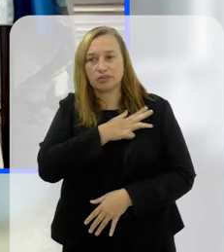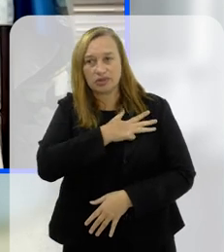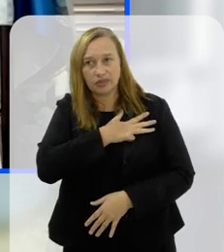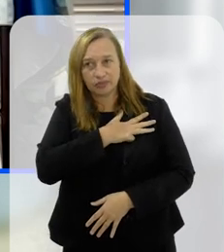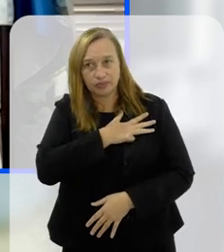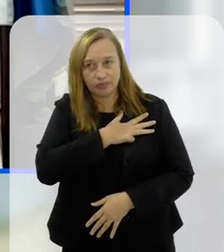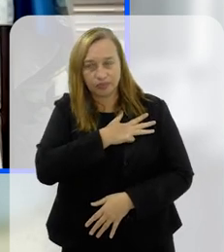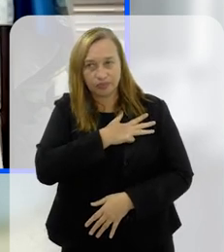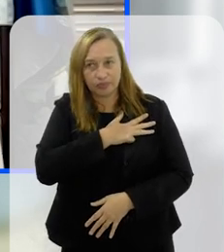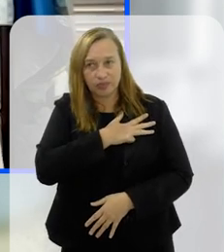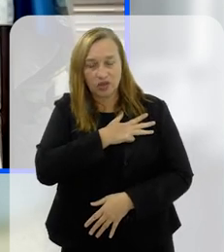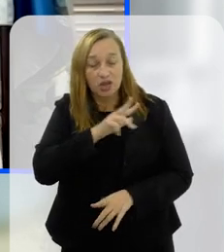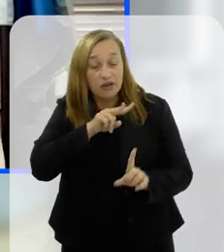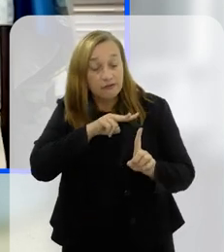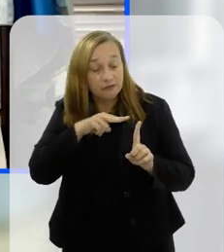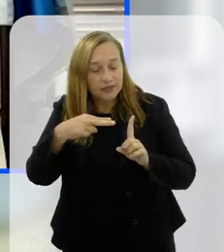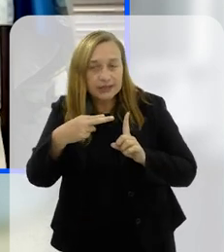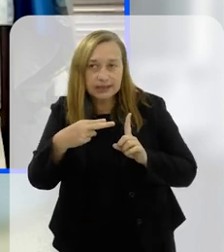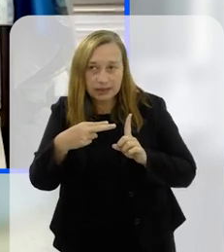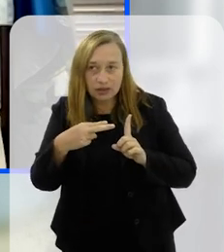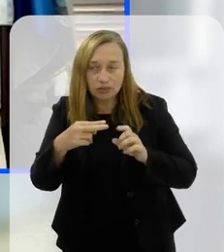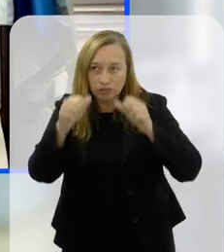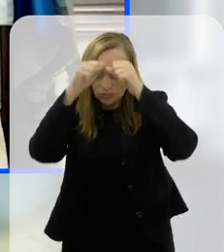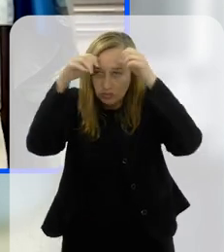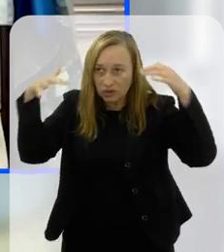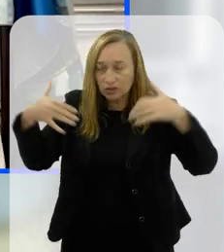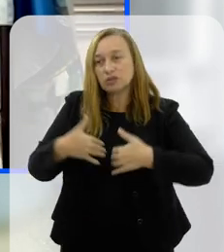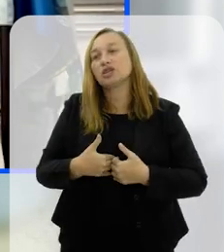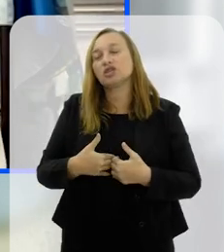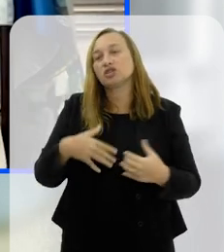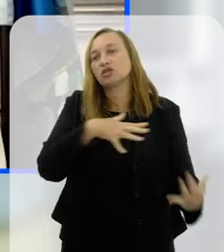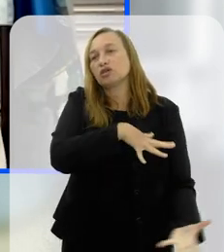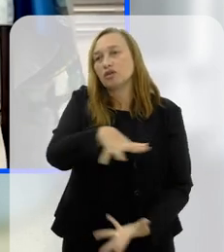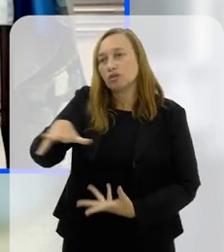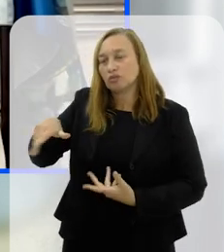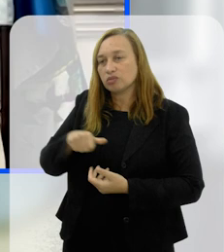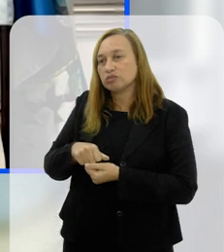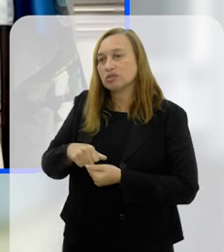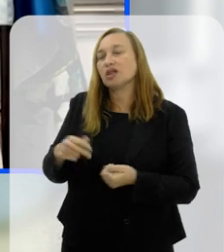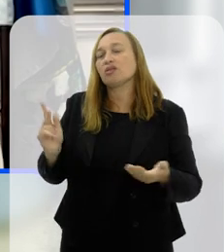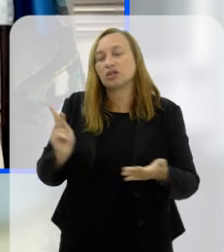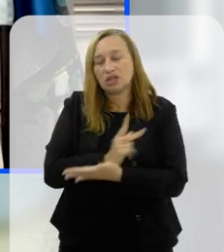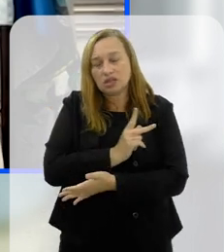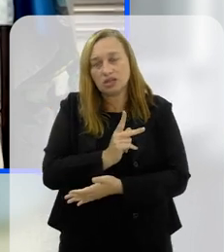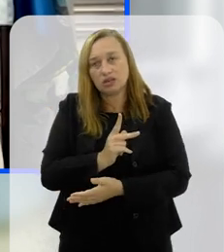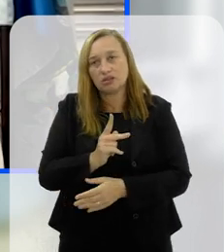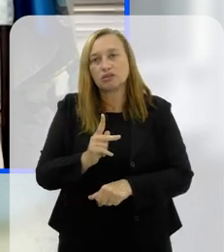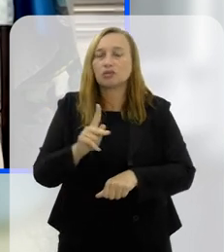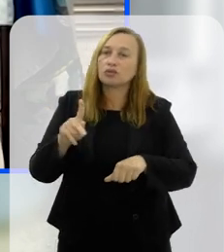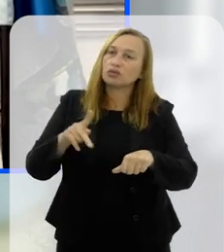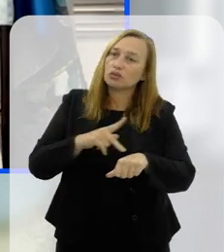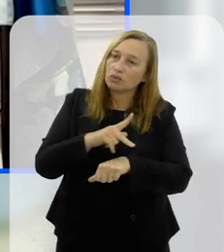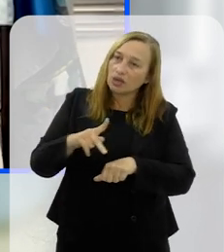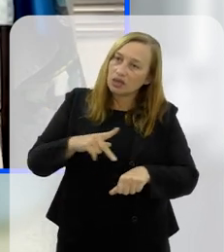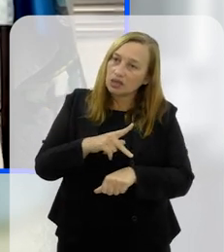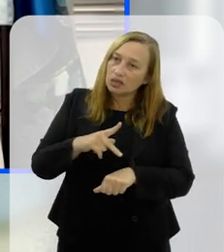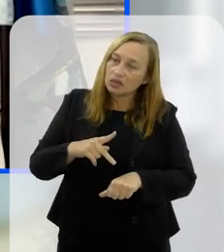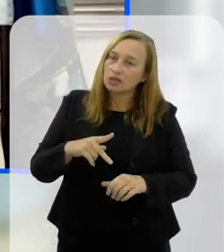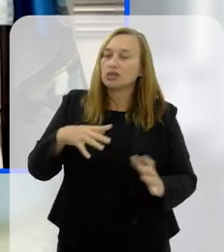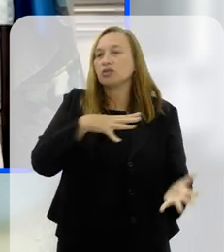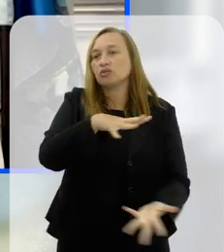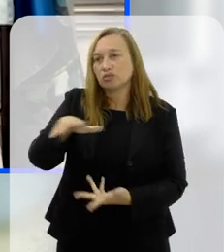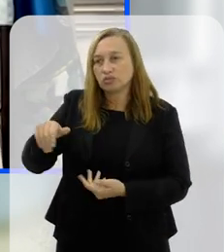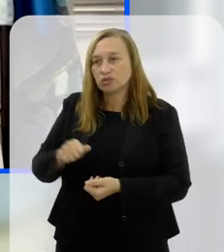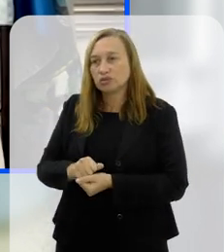República que de um olhar pros autistas do nosso mundo que tá acontecendo muito n no nosso país no Brasil